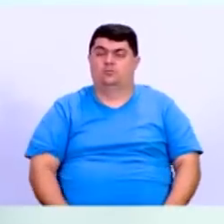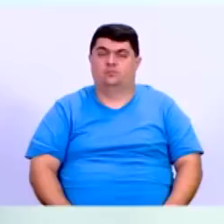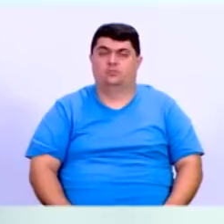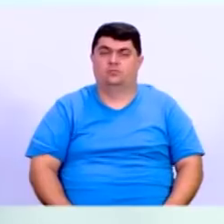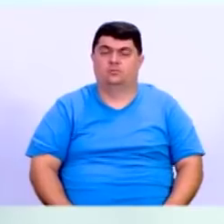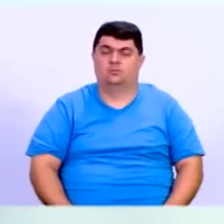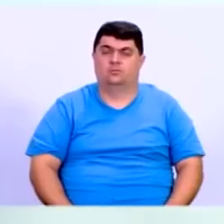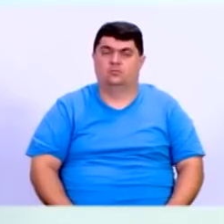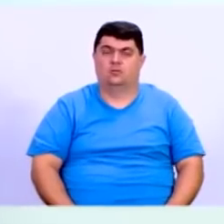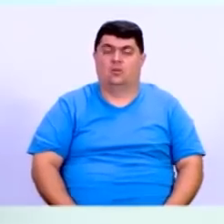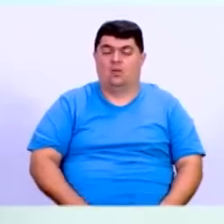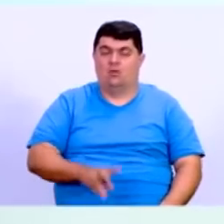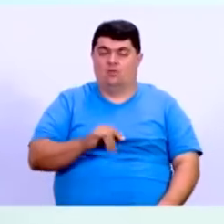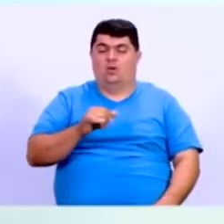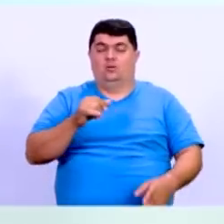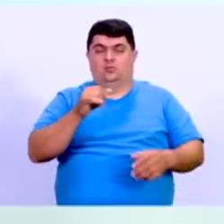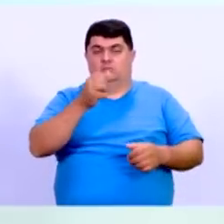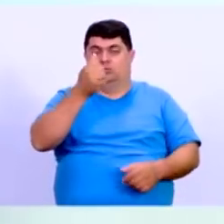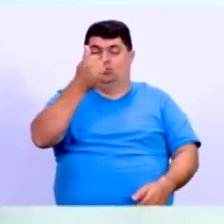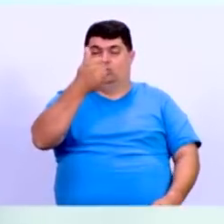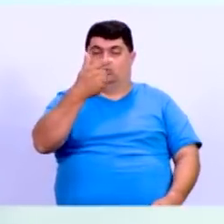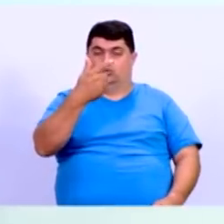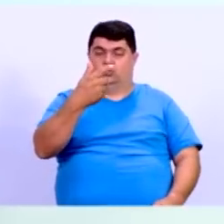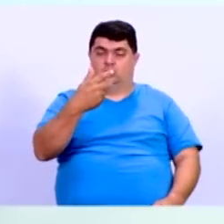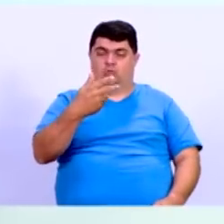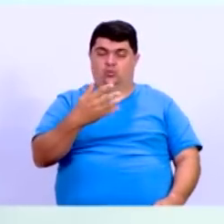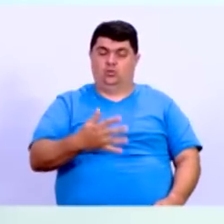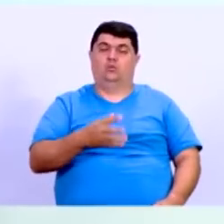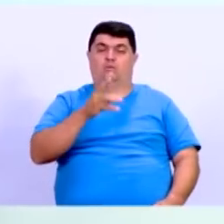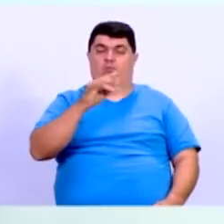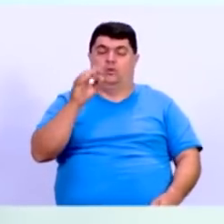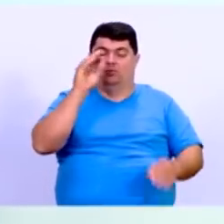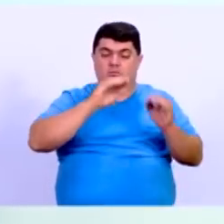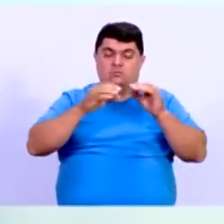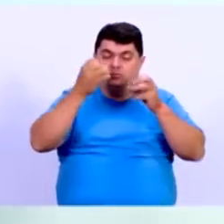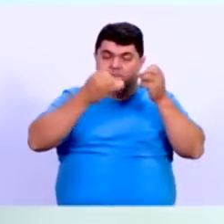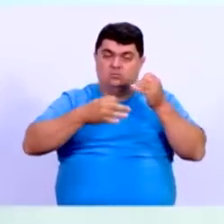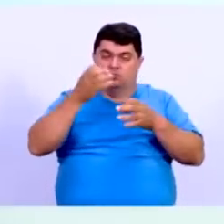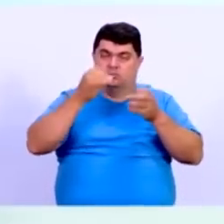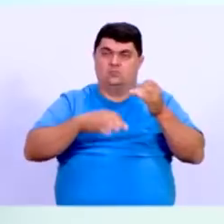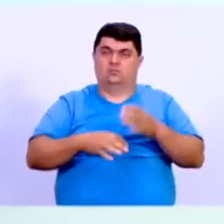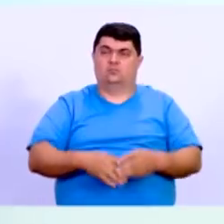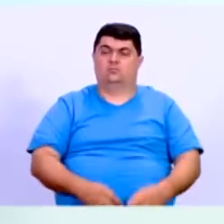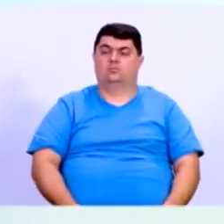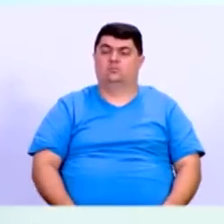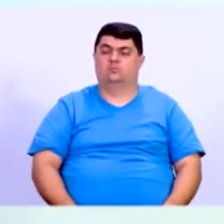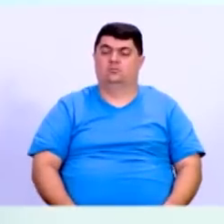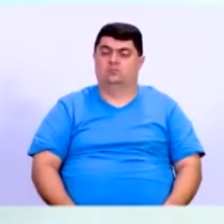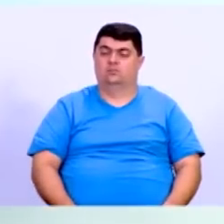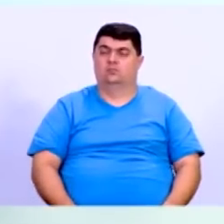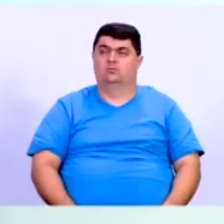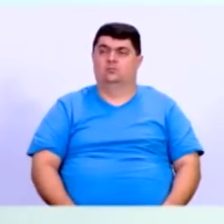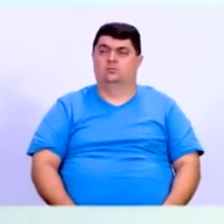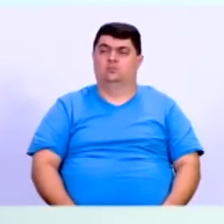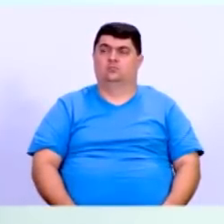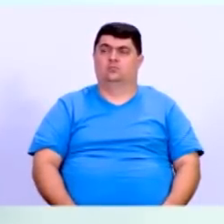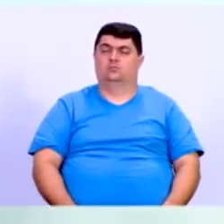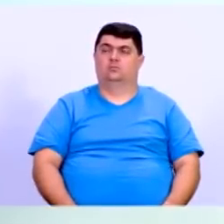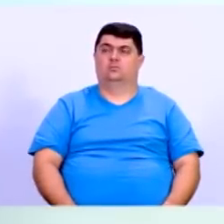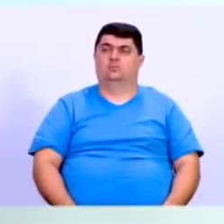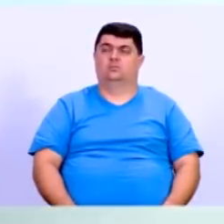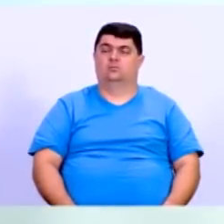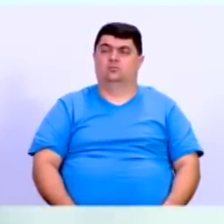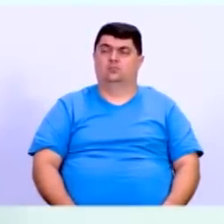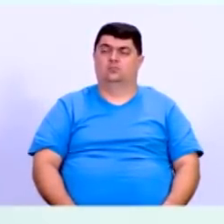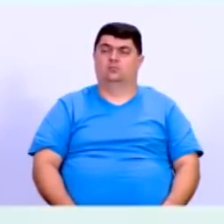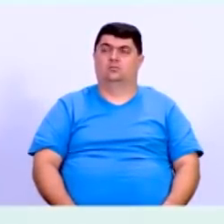e enumerar alguns dos principais requisitos aqui, né? Que um servidor tem que ter com relação na rede de computador, tá?